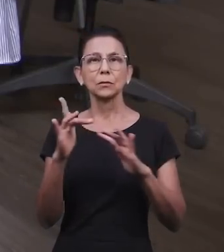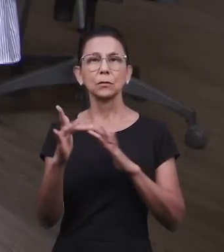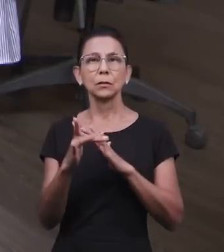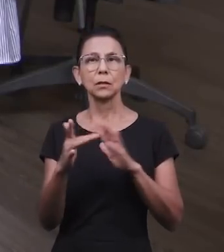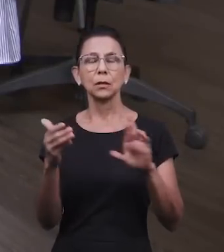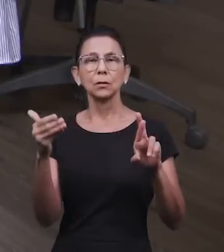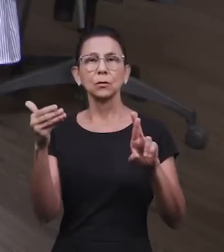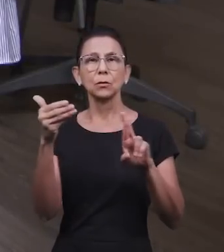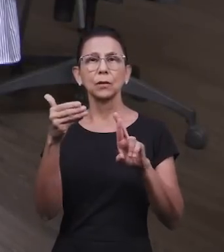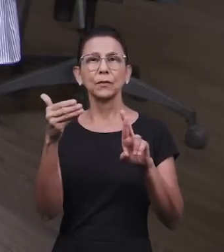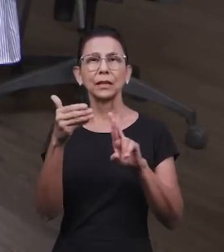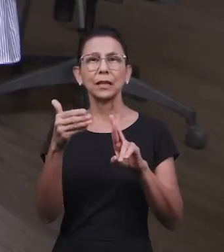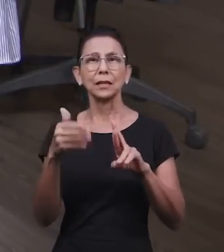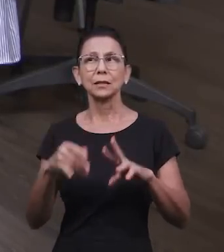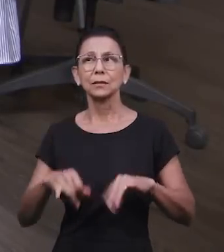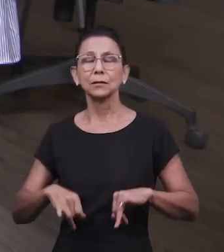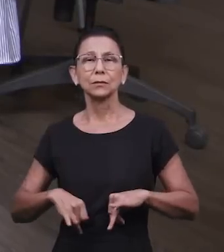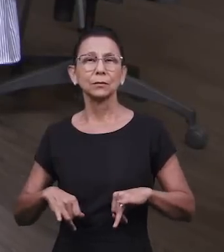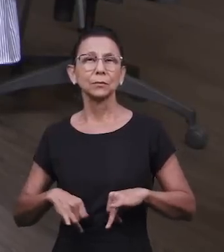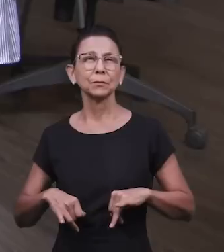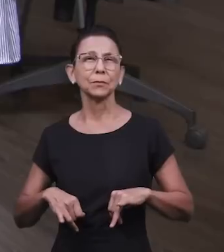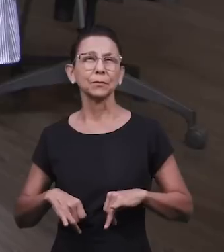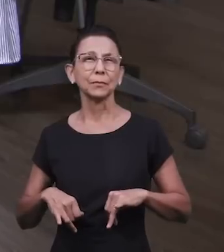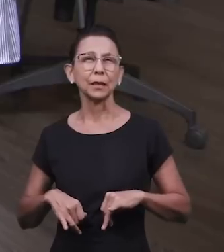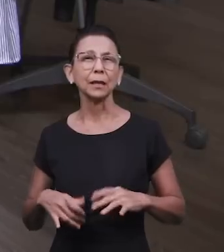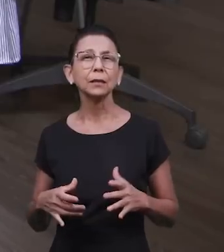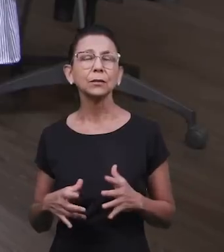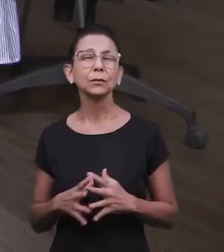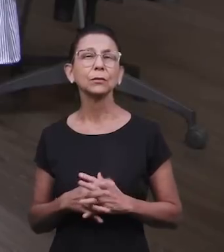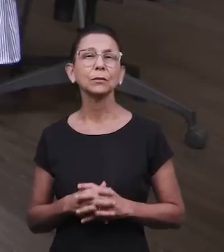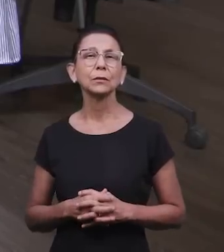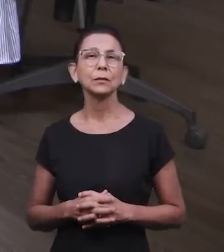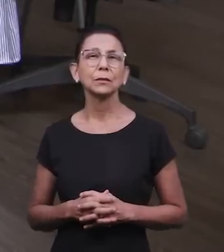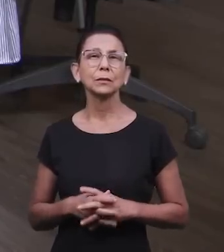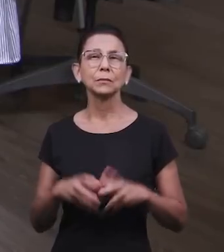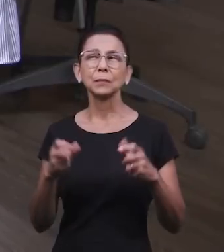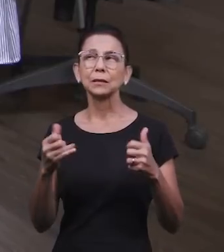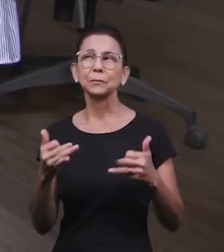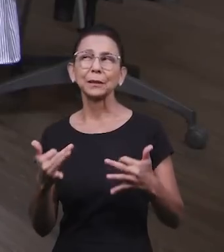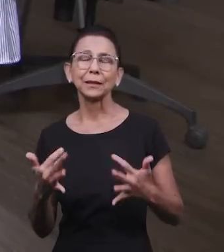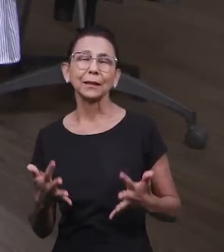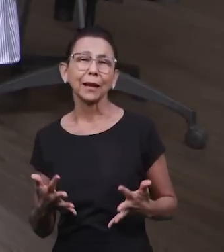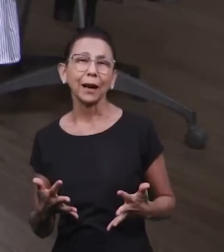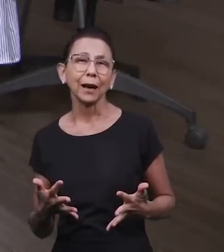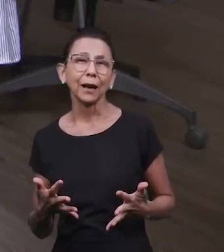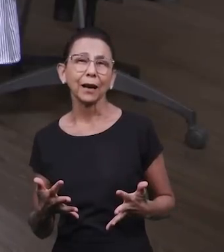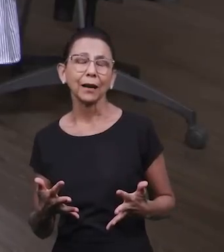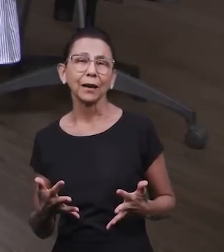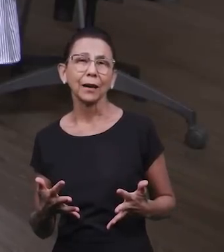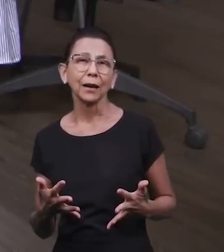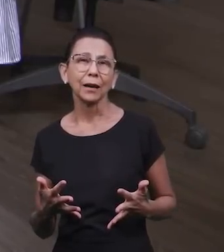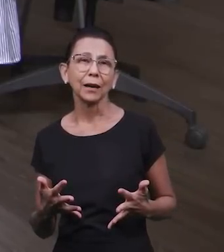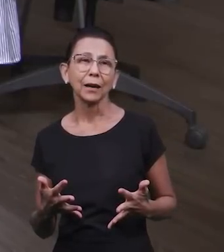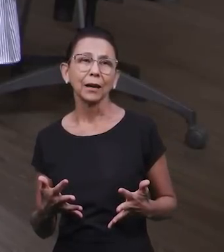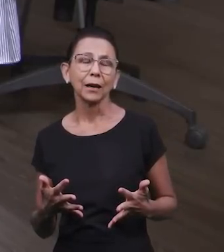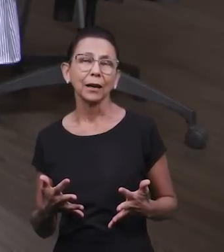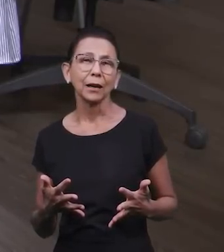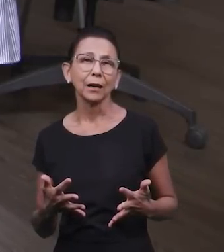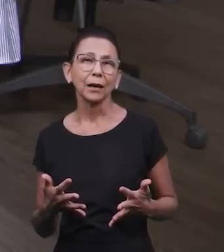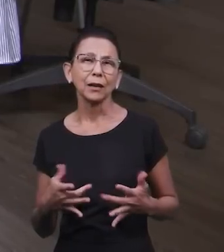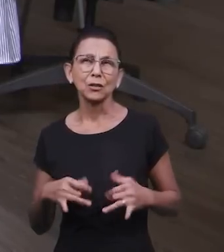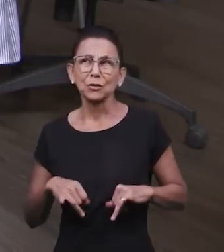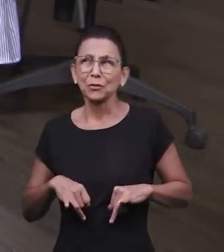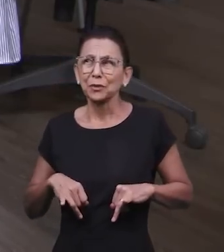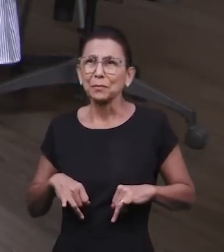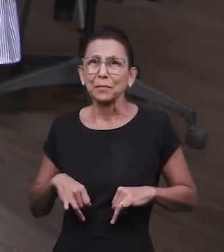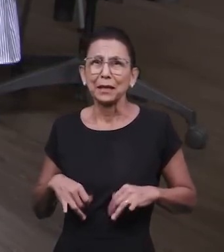de sofrimento, ou seja, para justificar ou para tentar explicar a dimensão do sofrimento, o fato de não ter... Eu, às